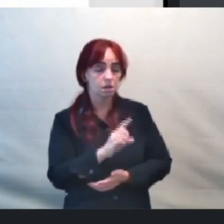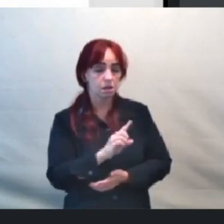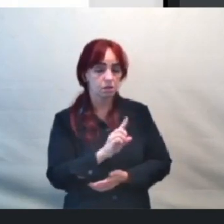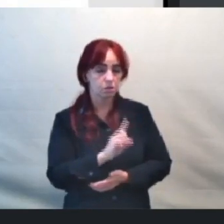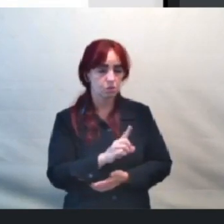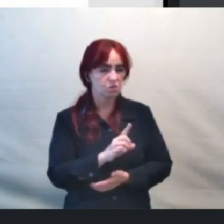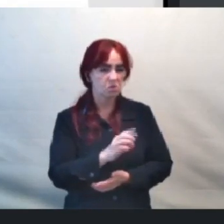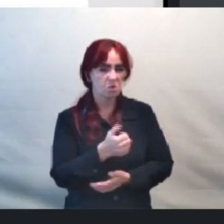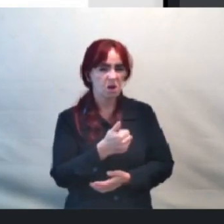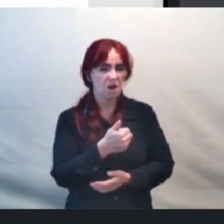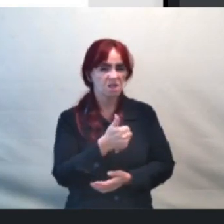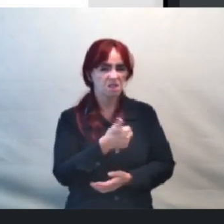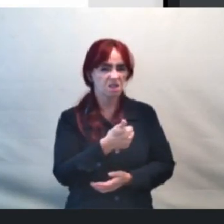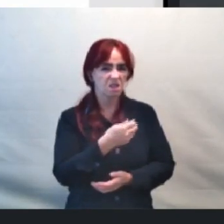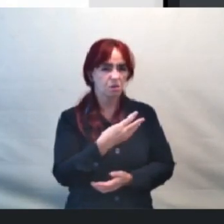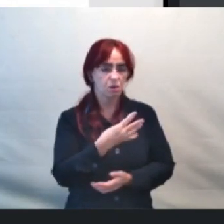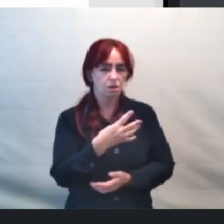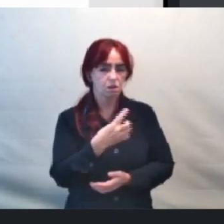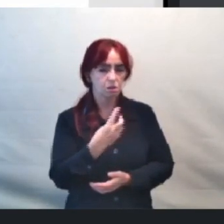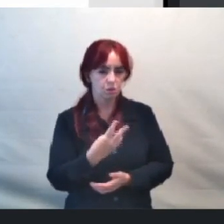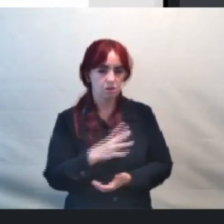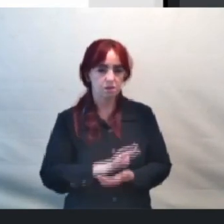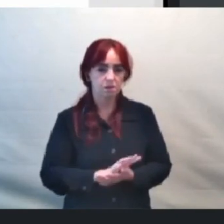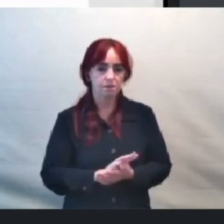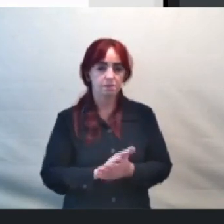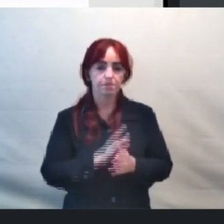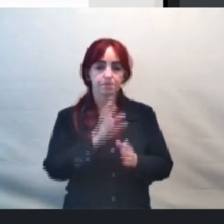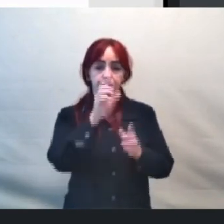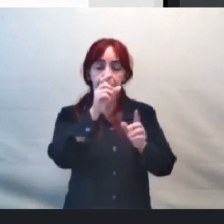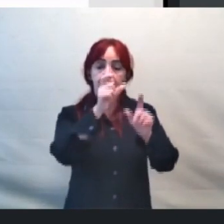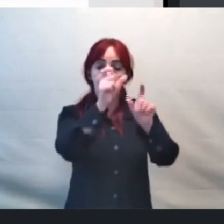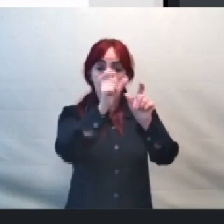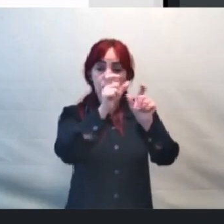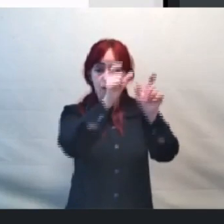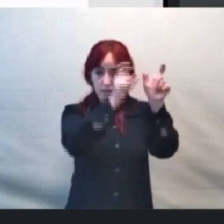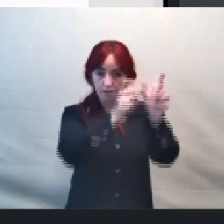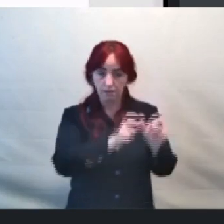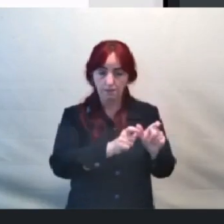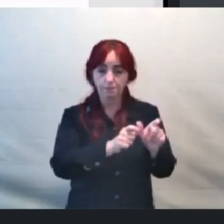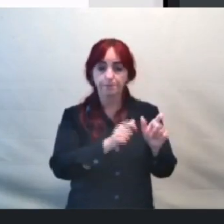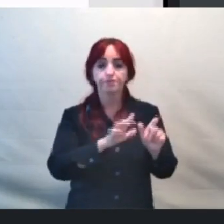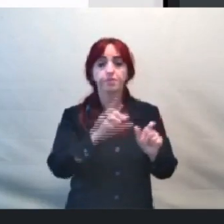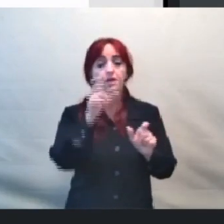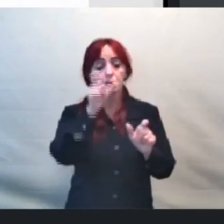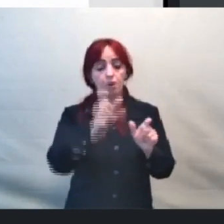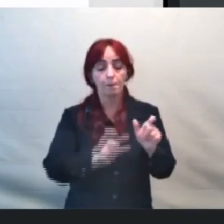17.141, 17.142. Aqui no meio, o valor empenhado, então nós empenhamos